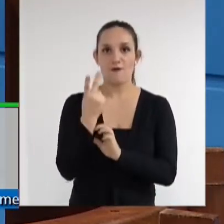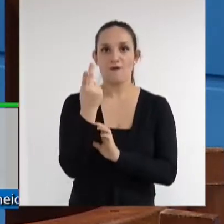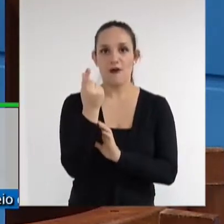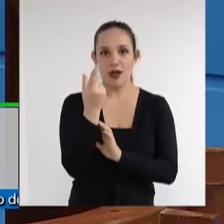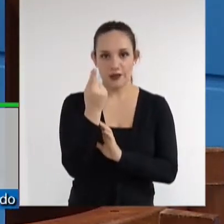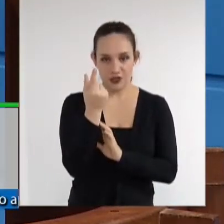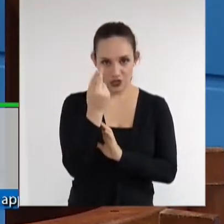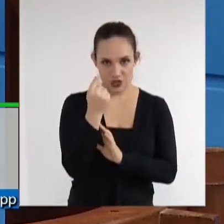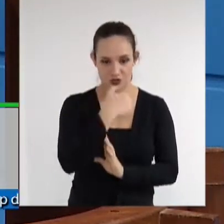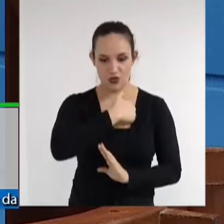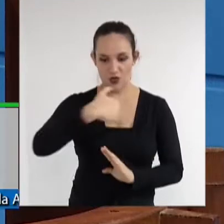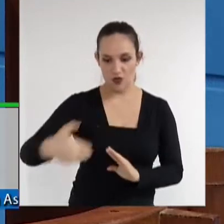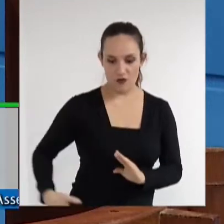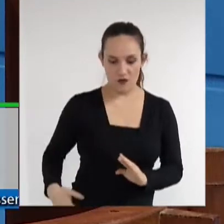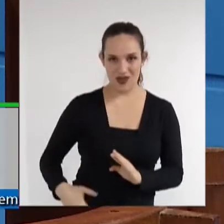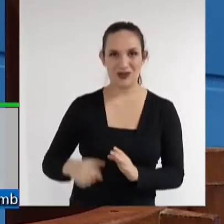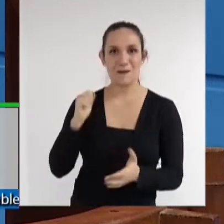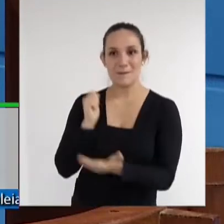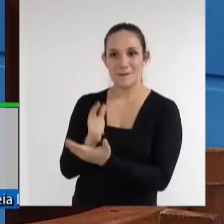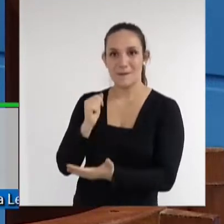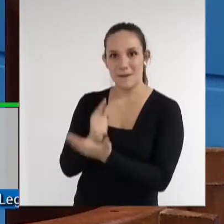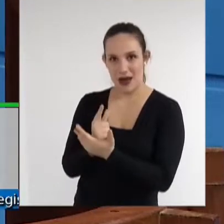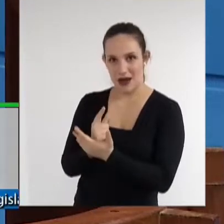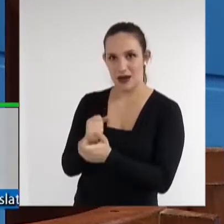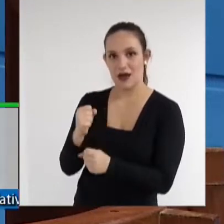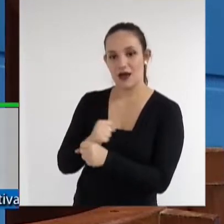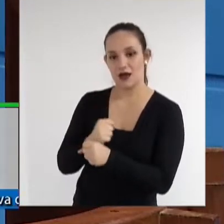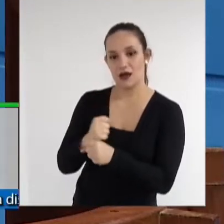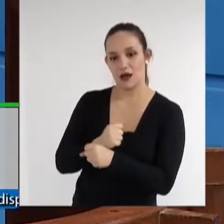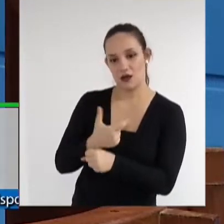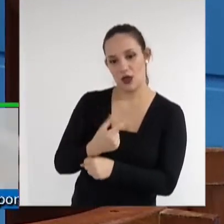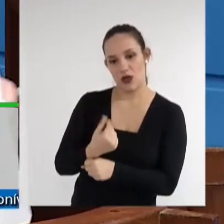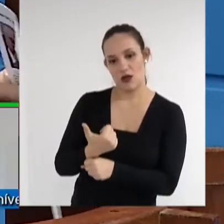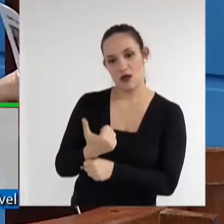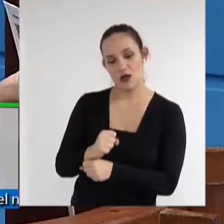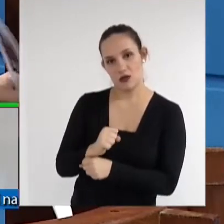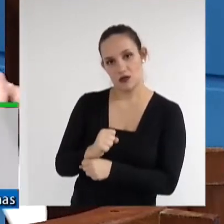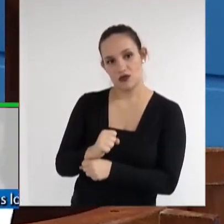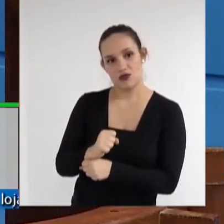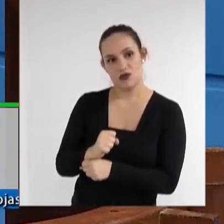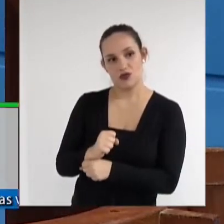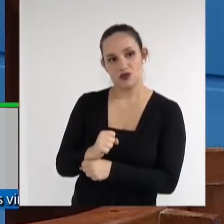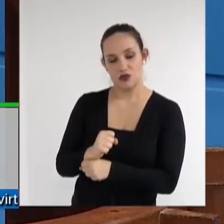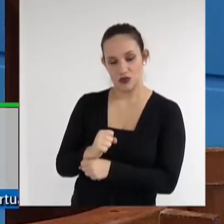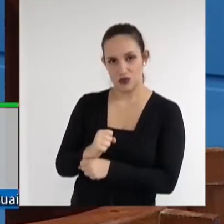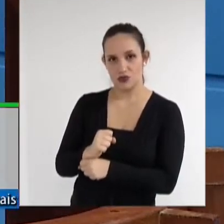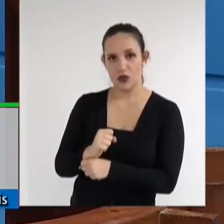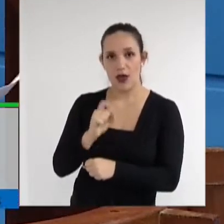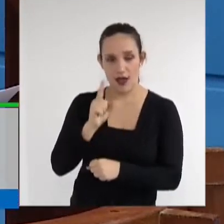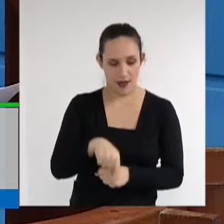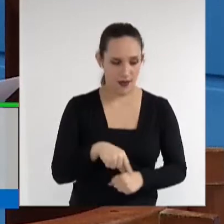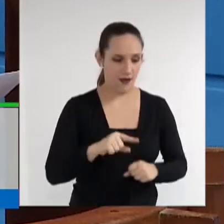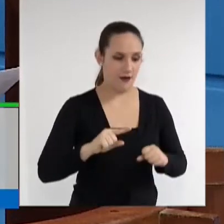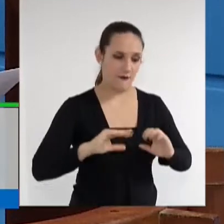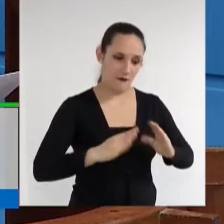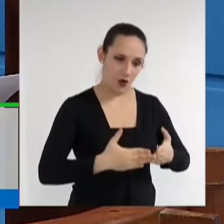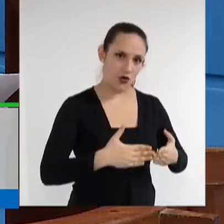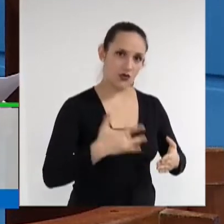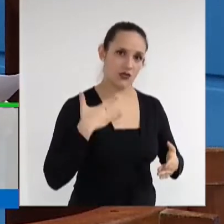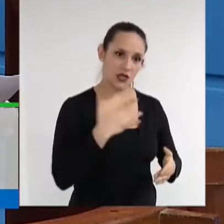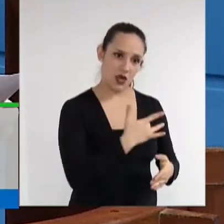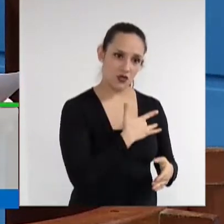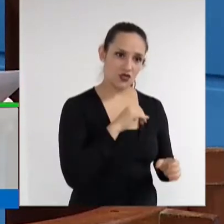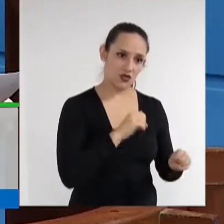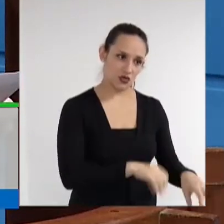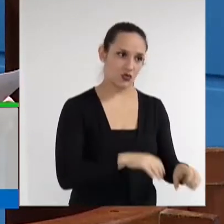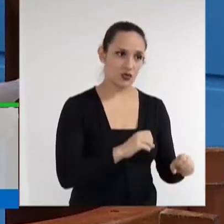governo pretende gastar em 2018 em saúde e educação,